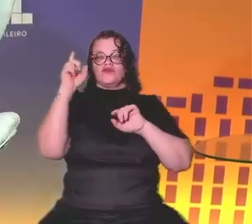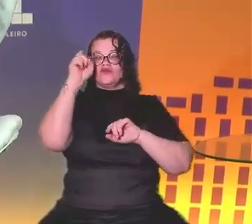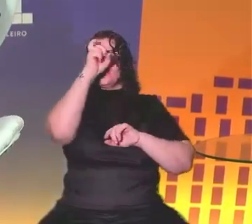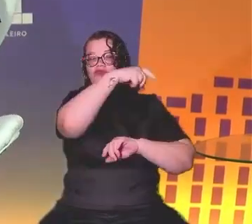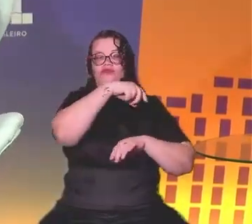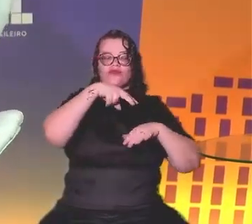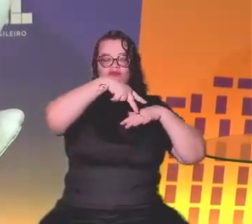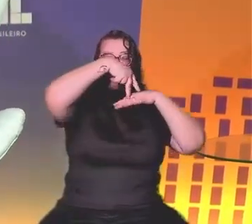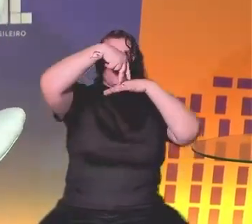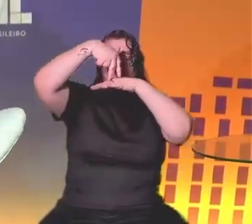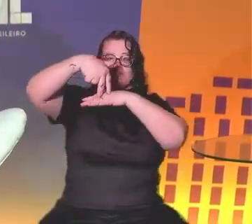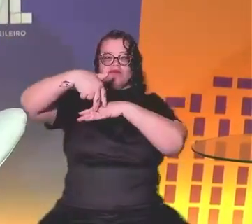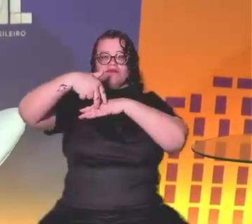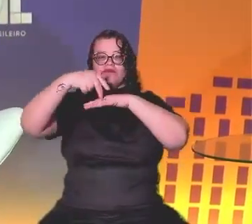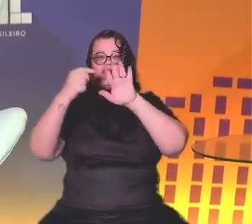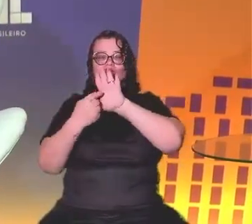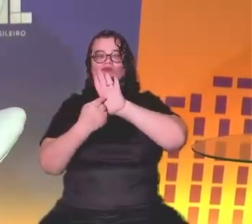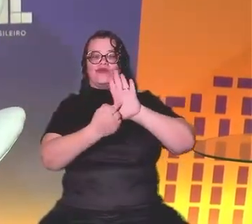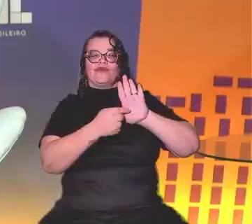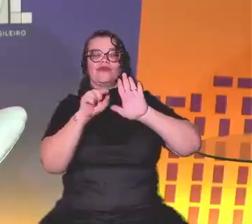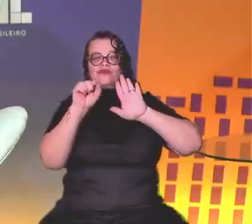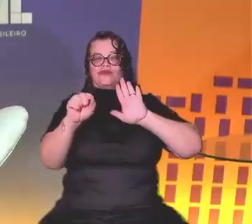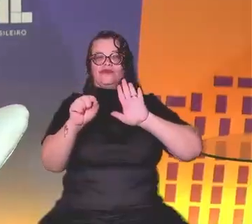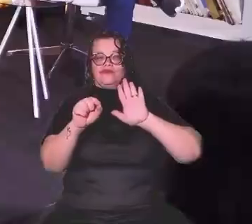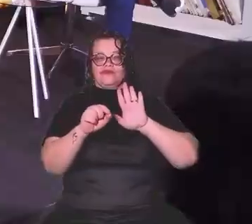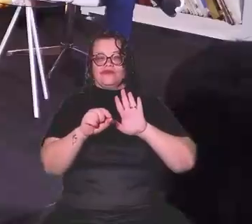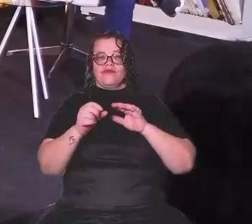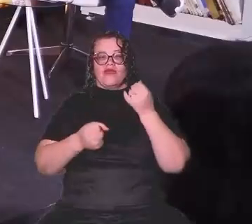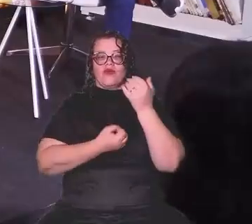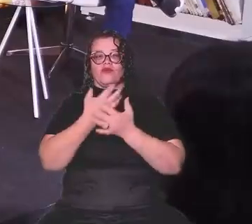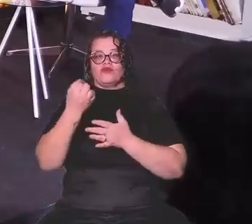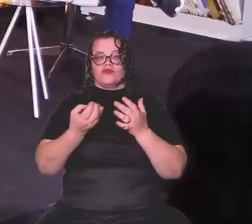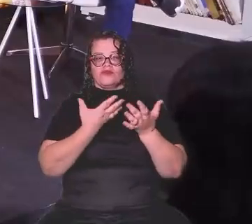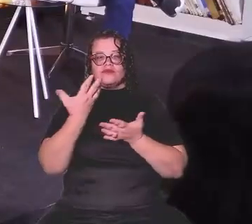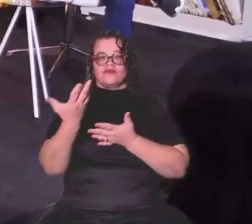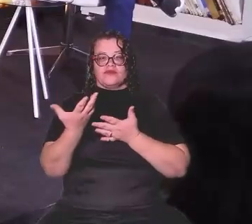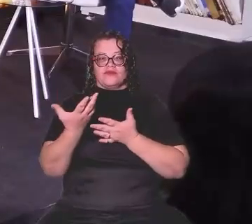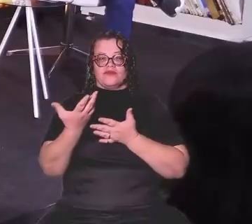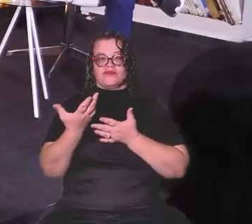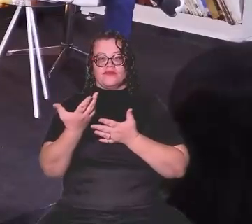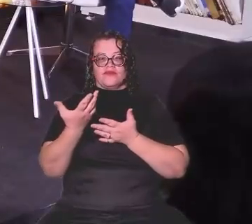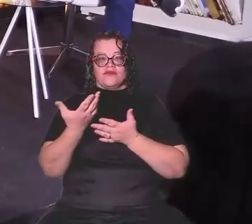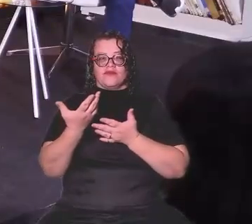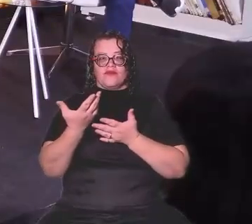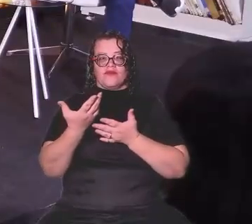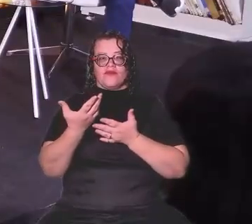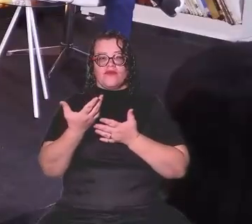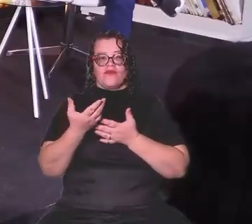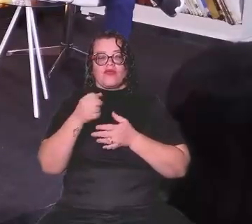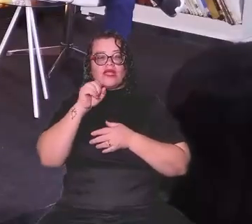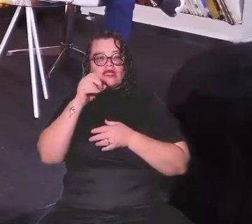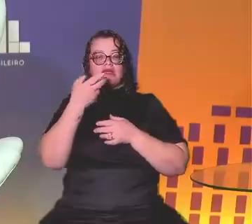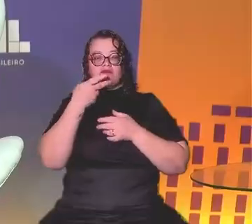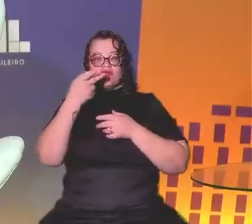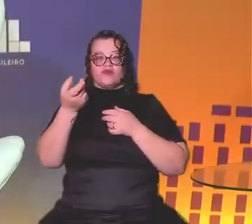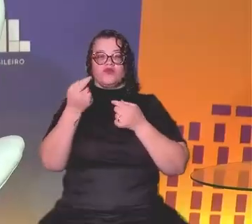que eu falo sobre isso, eu quero compartilhar com vocês, que eu falo assim: se elogio é média, Se elogia é média, ficar calado é